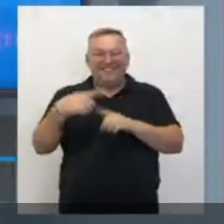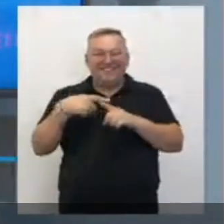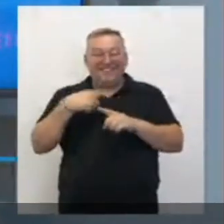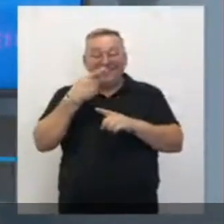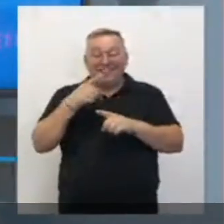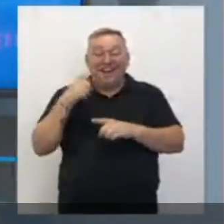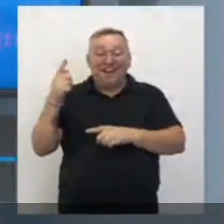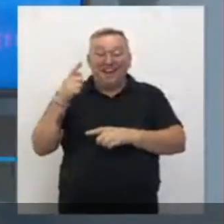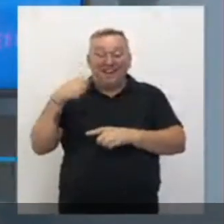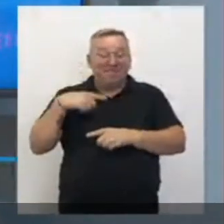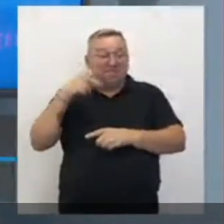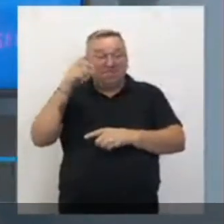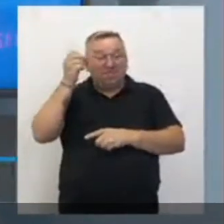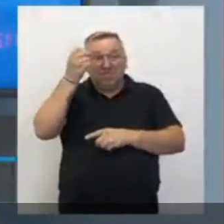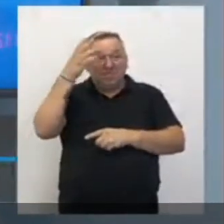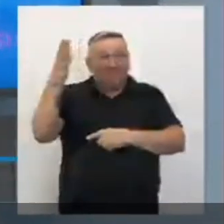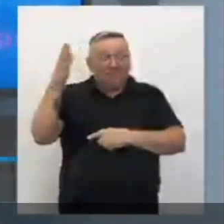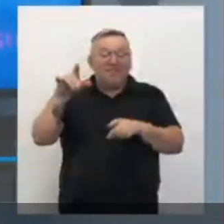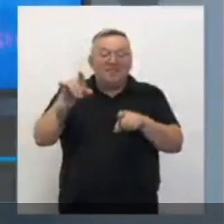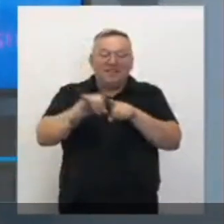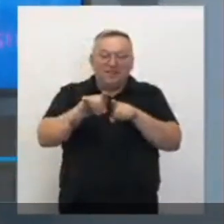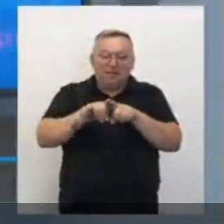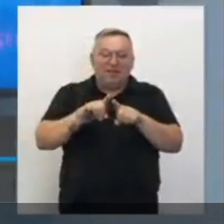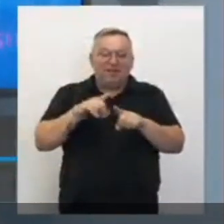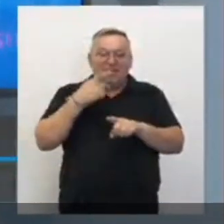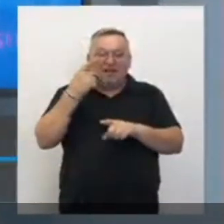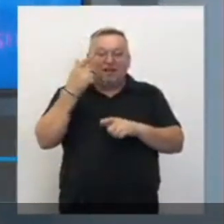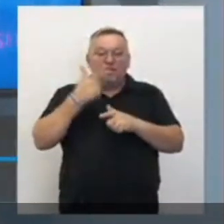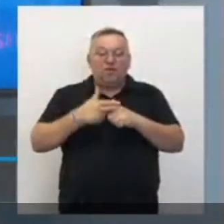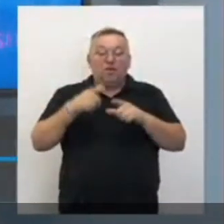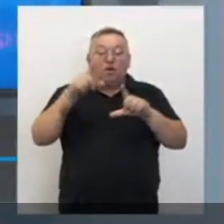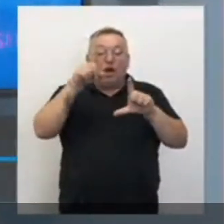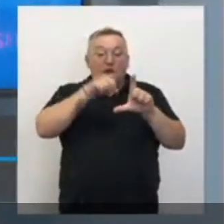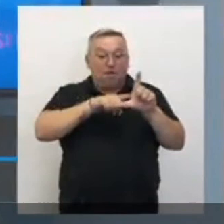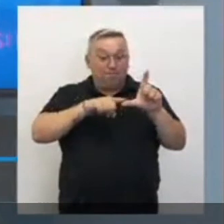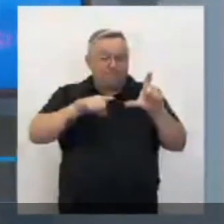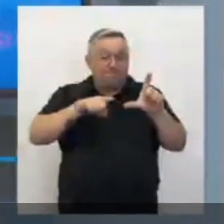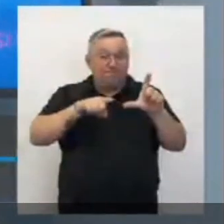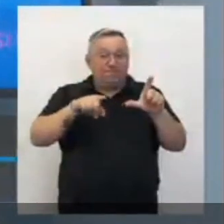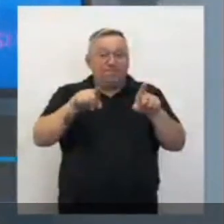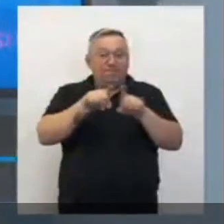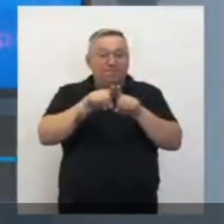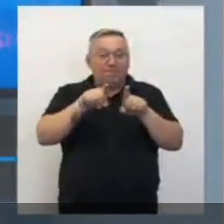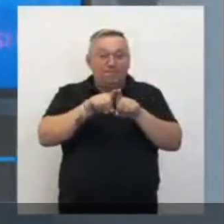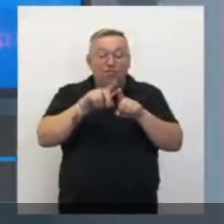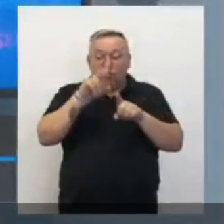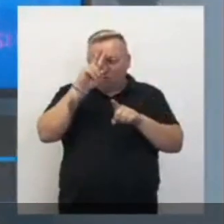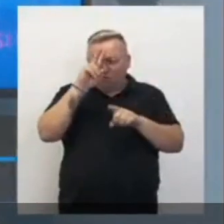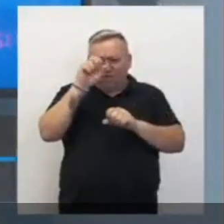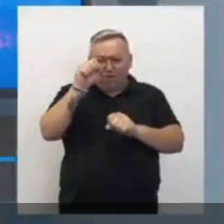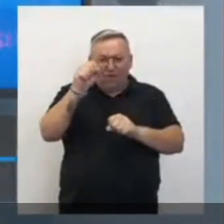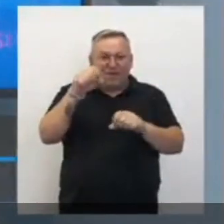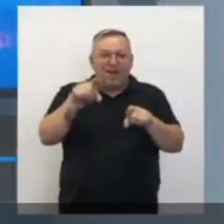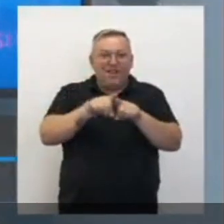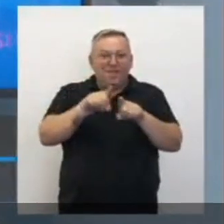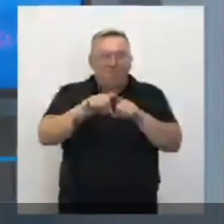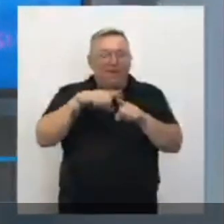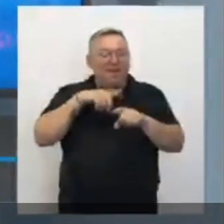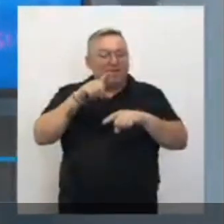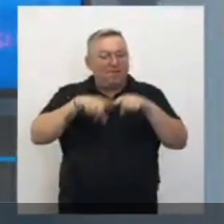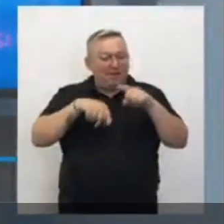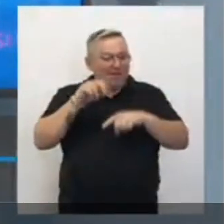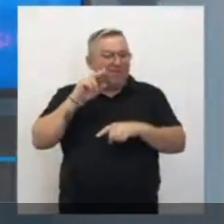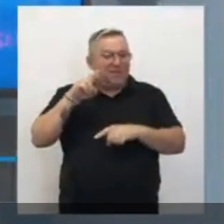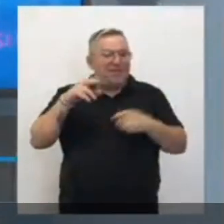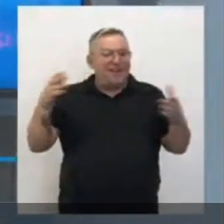Que a gente nem estava lembrando delas, inclusive, né? Falaram sobre ângulos. Boa! E falaram sobre força, né? Que não é uma matéria que vocês vão ver